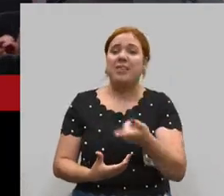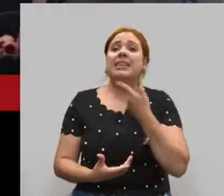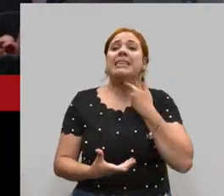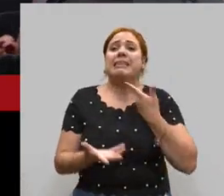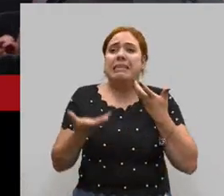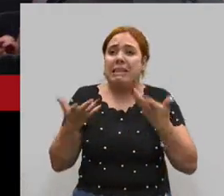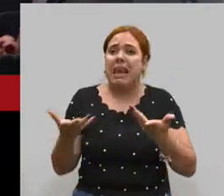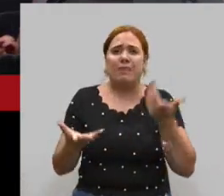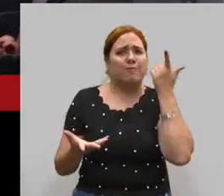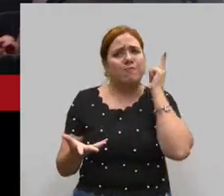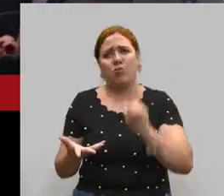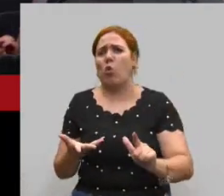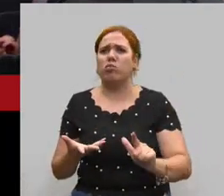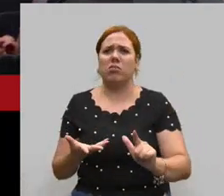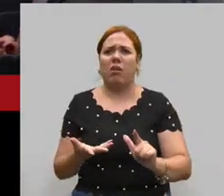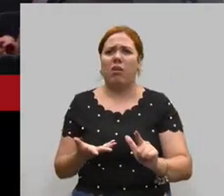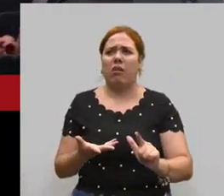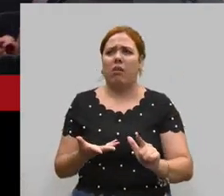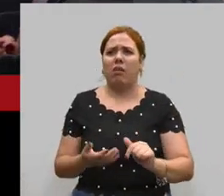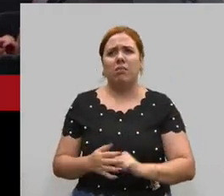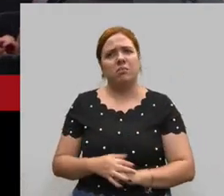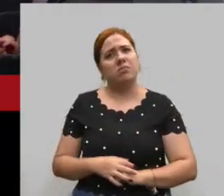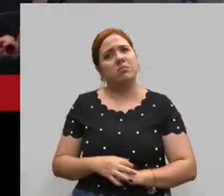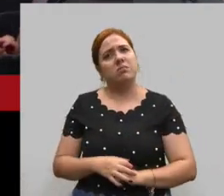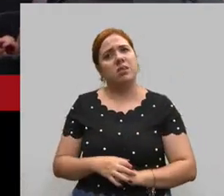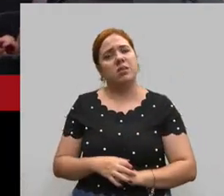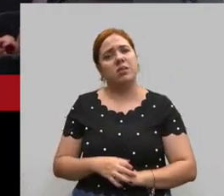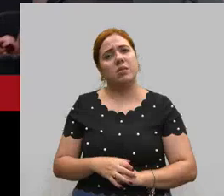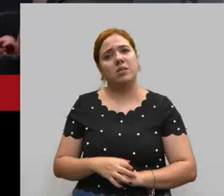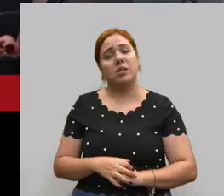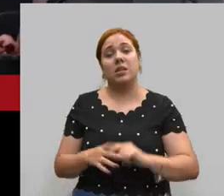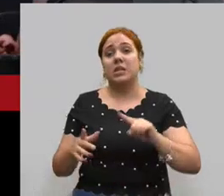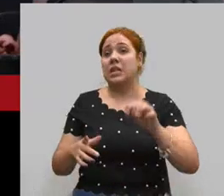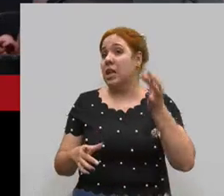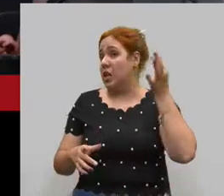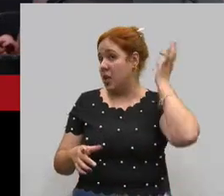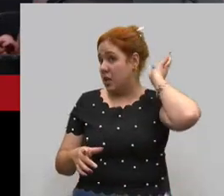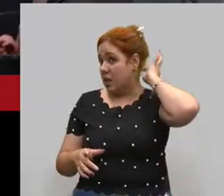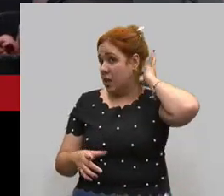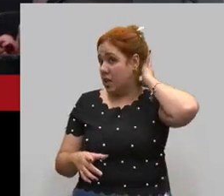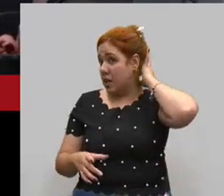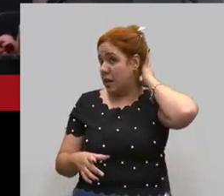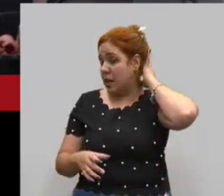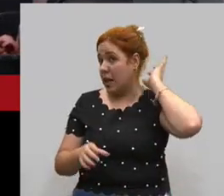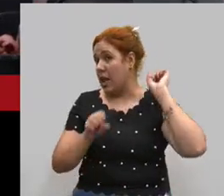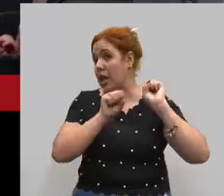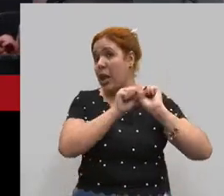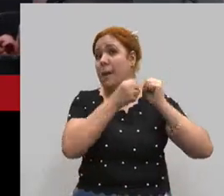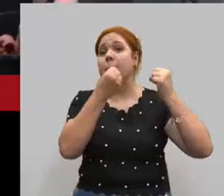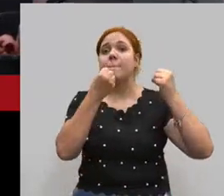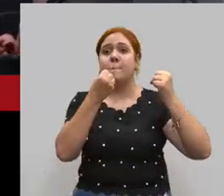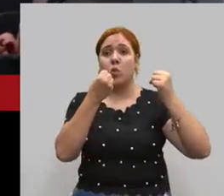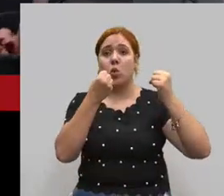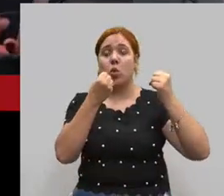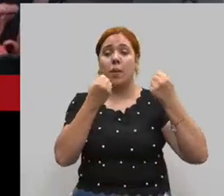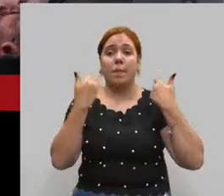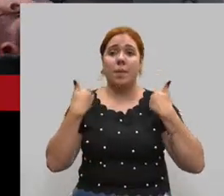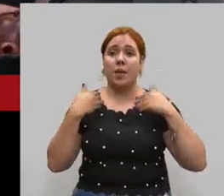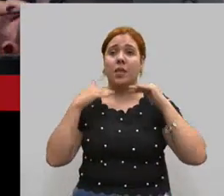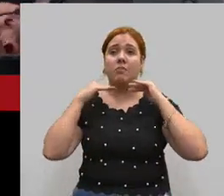todo custo está conseguindo se ele fraturou a terceira quarta vér para servical germent fica para plégica